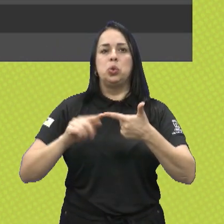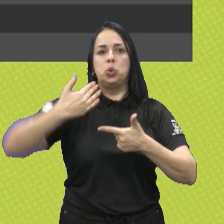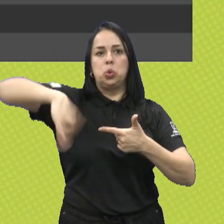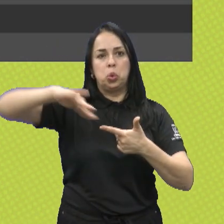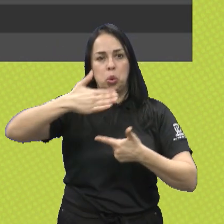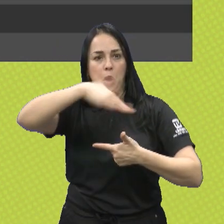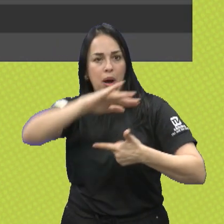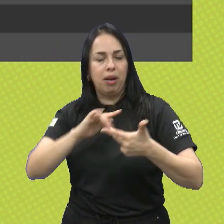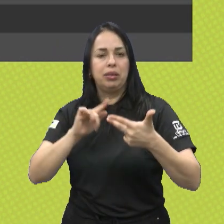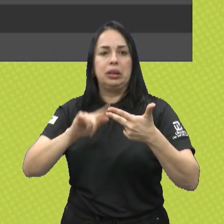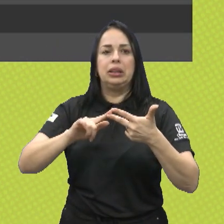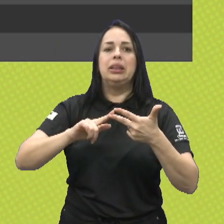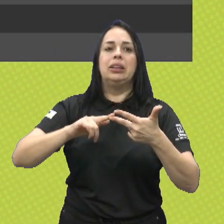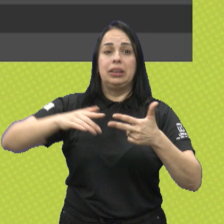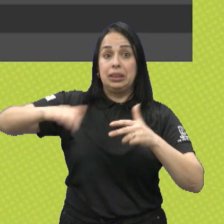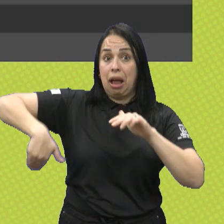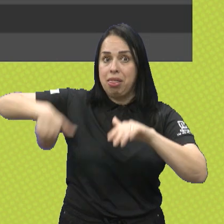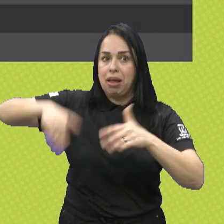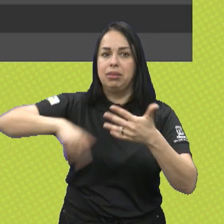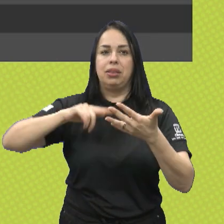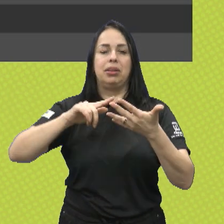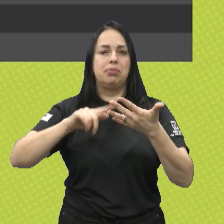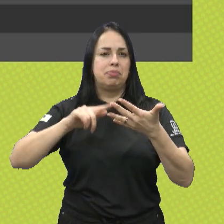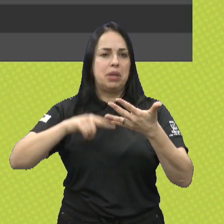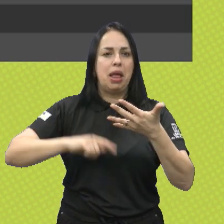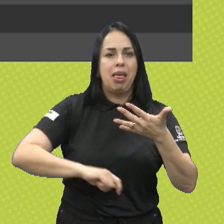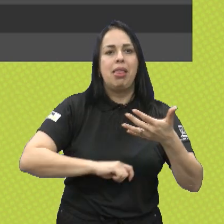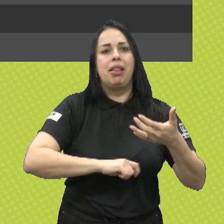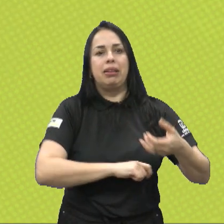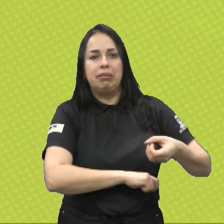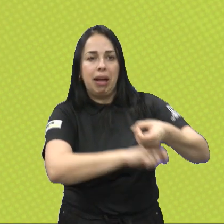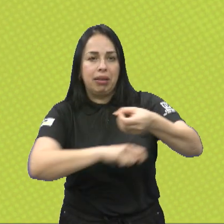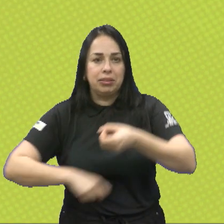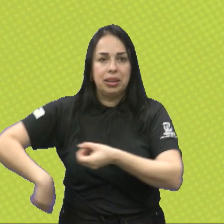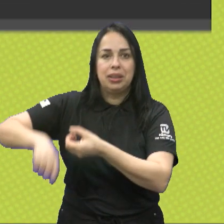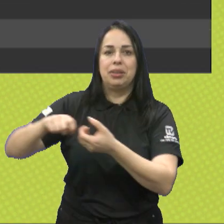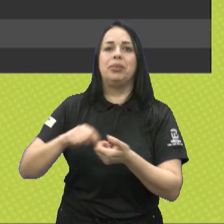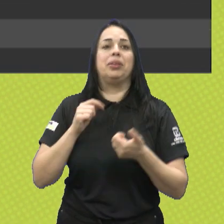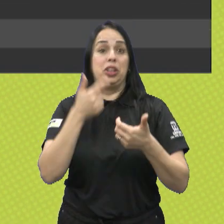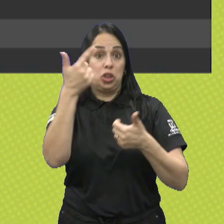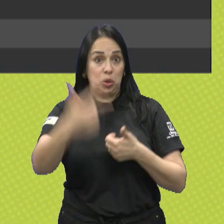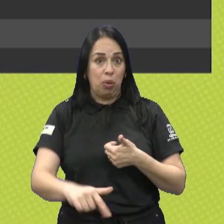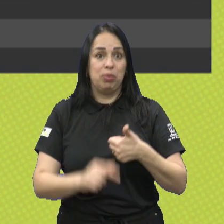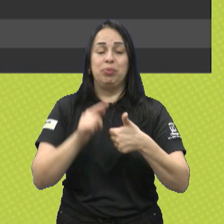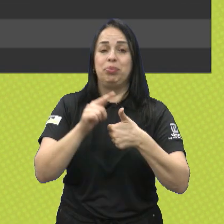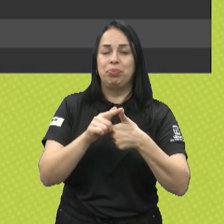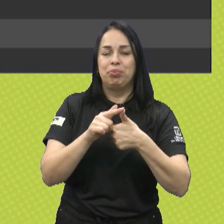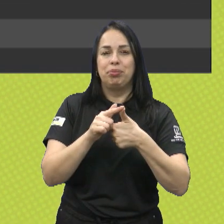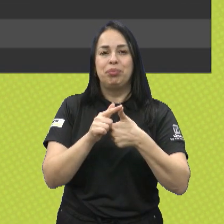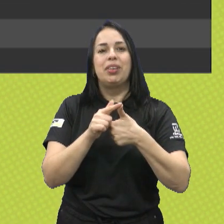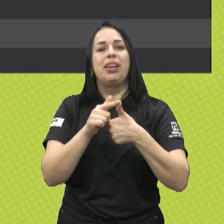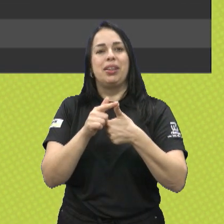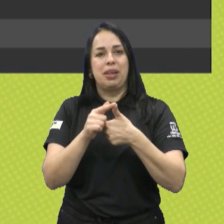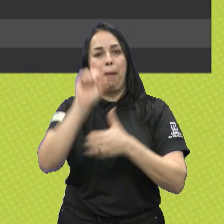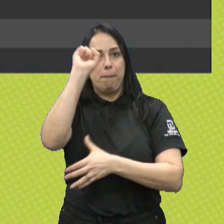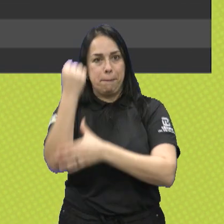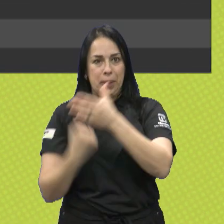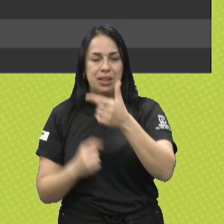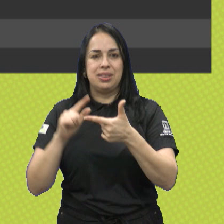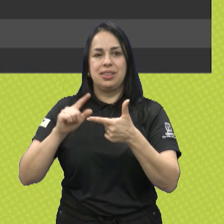lutas, espetacular, natação, taekwondo, tênis de mesa. Vira de novo, Matheus, pra gente finalizar, olha lá,